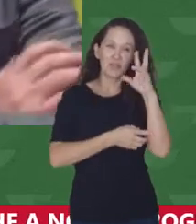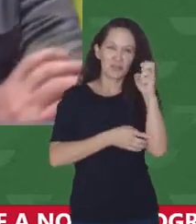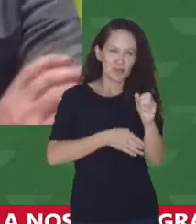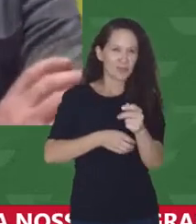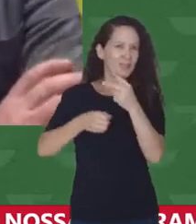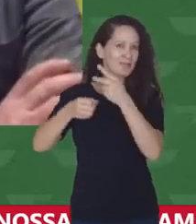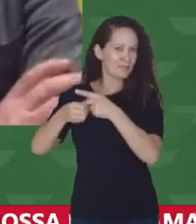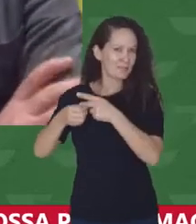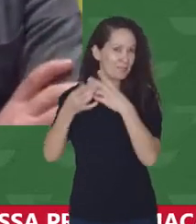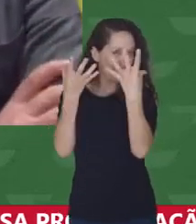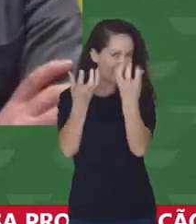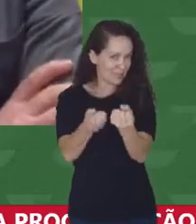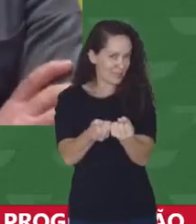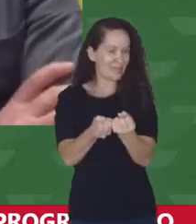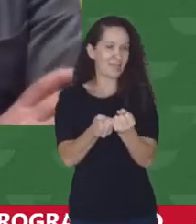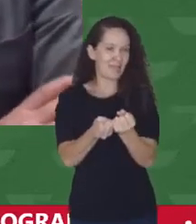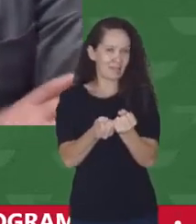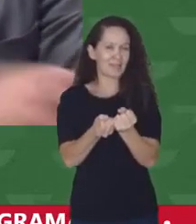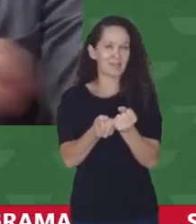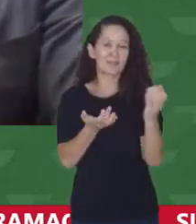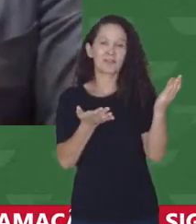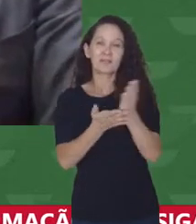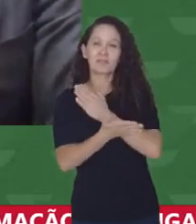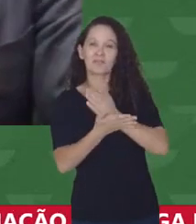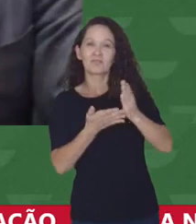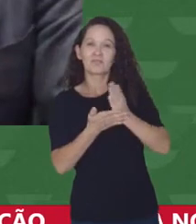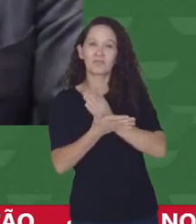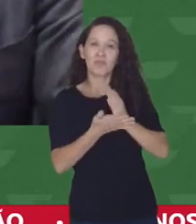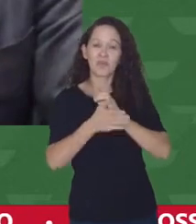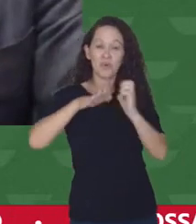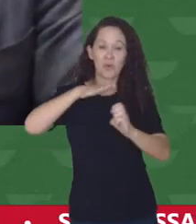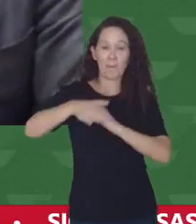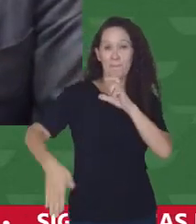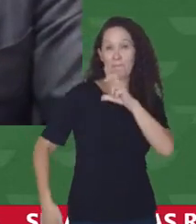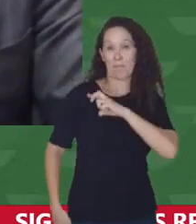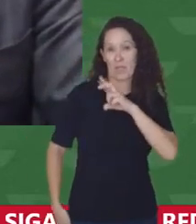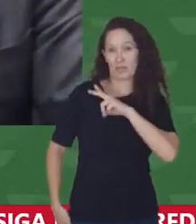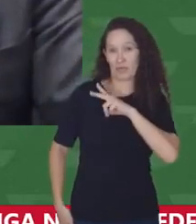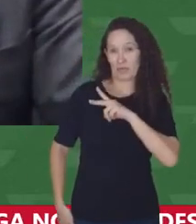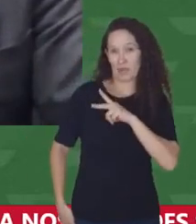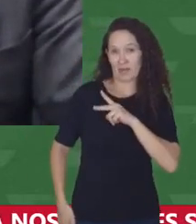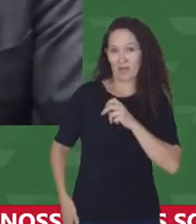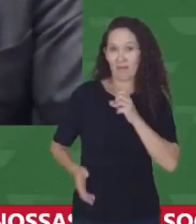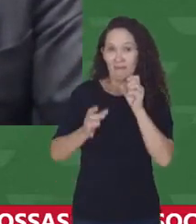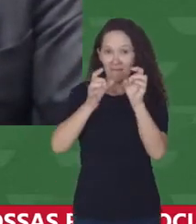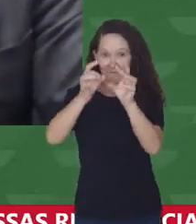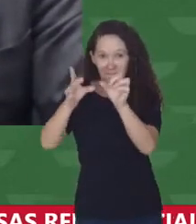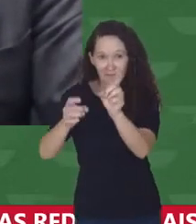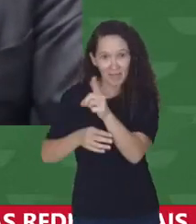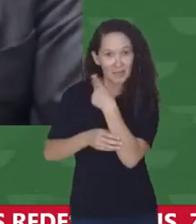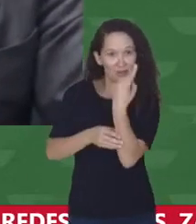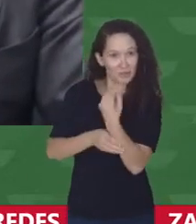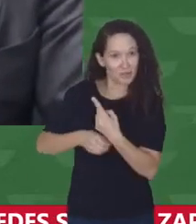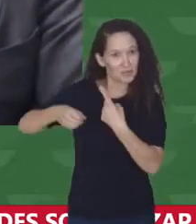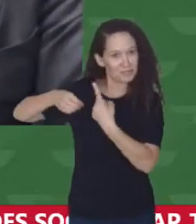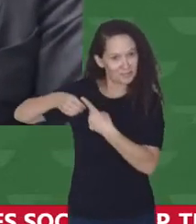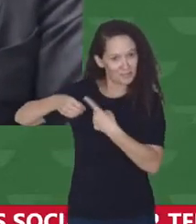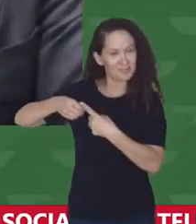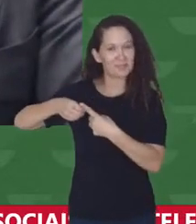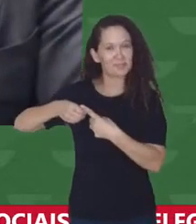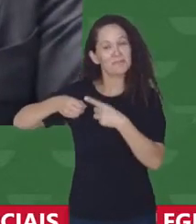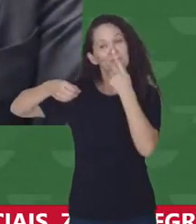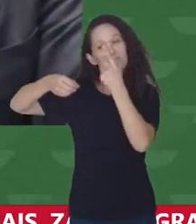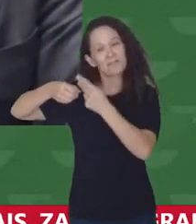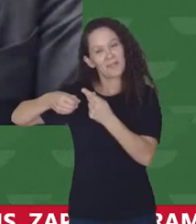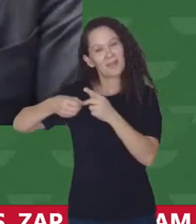para permitir que alguns investidores privados importem, né, combustível, e